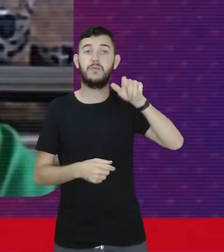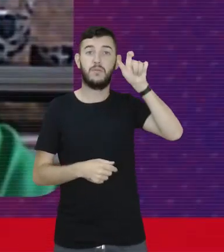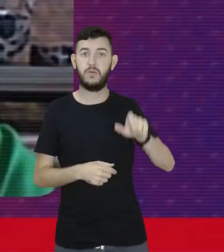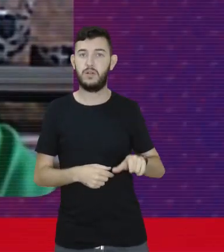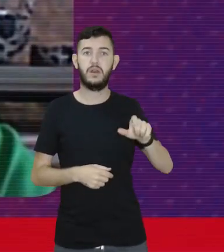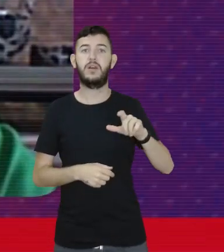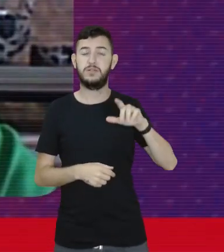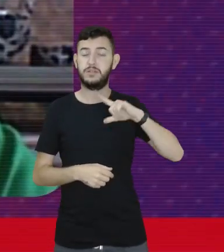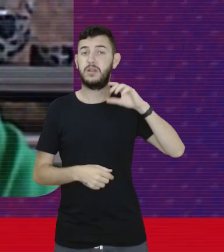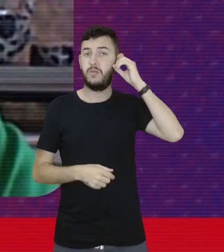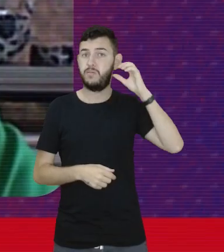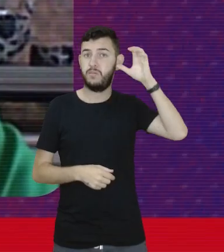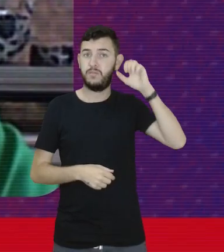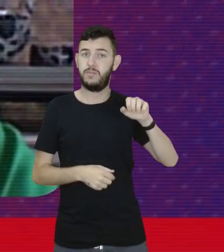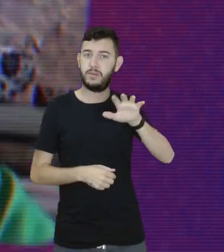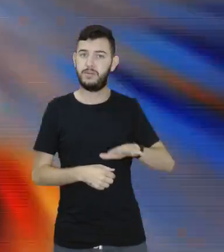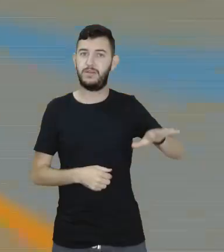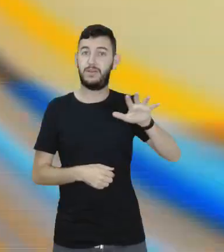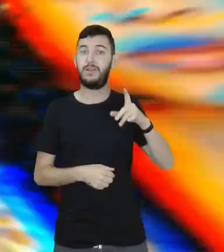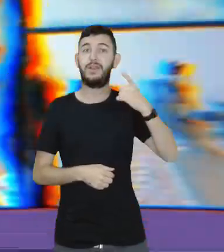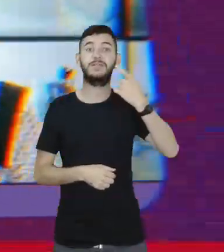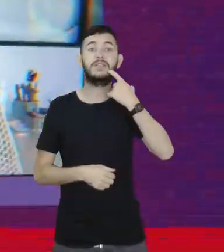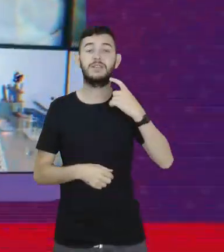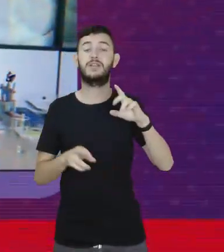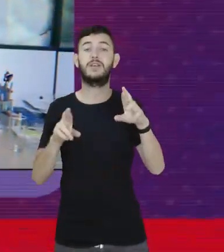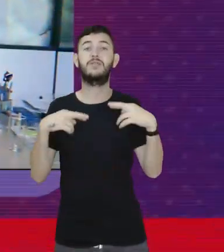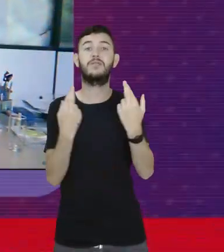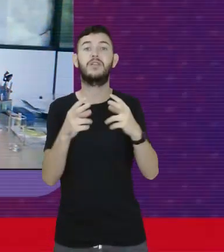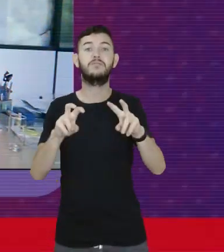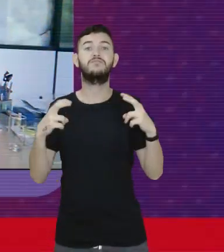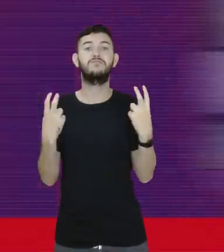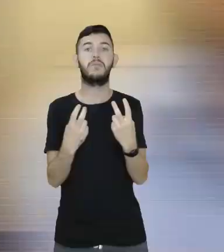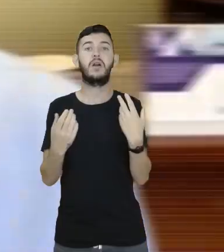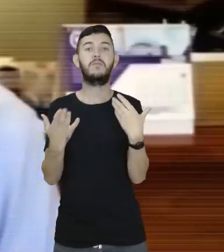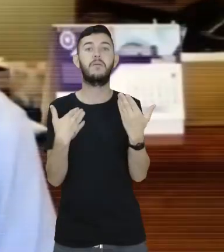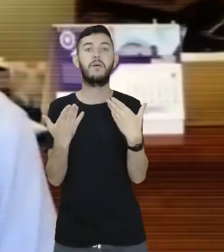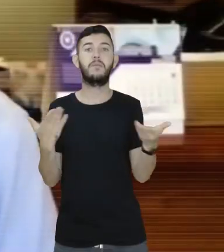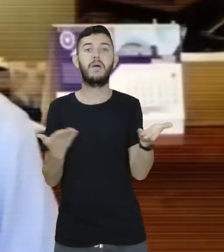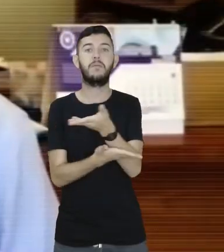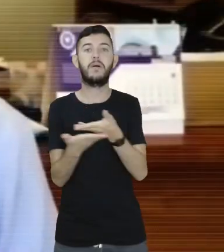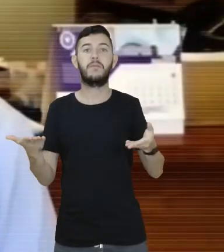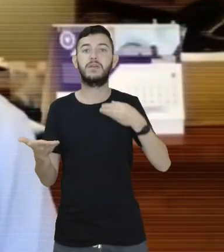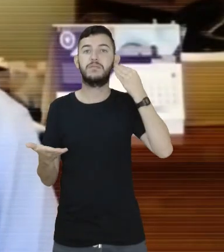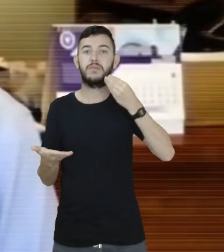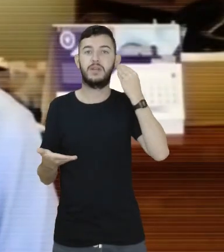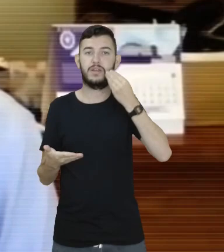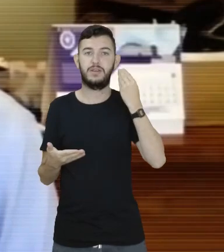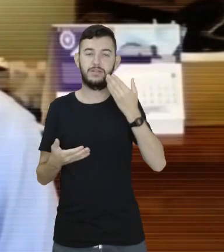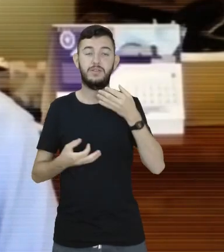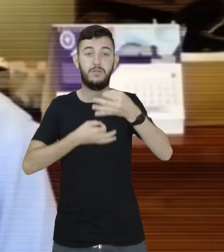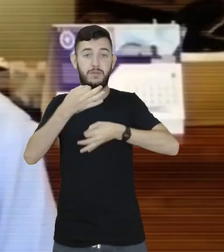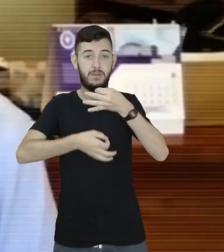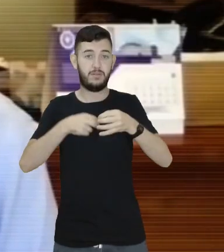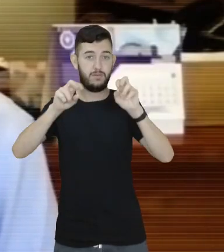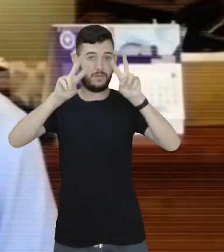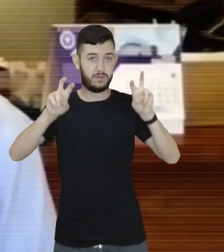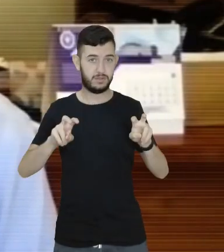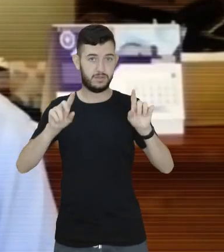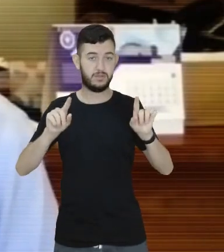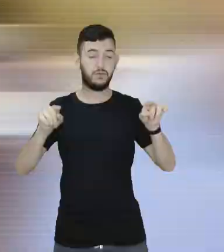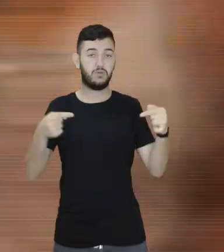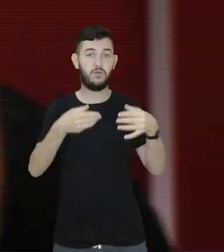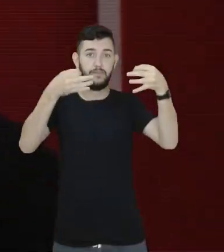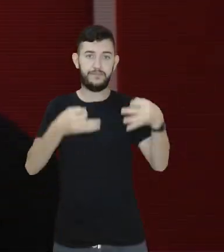Às sextas-feiras, elas se reúnem em uma roda de conversa para trocar experiências e visões sobre o assunto. E para mostrar que o engajamento político